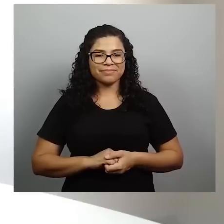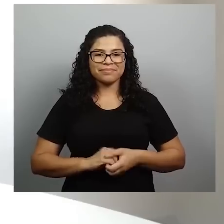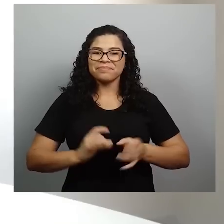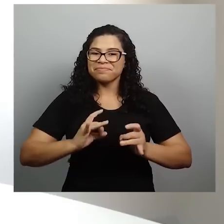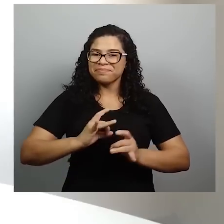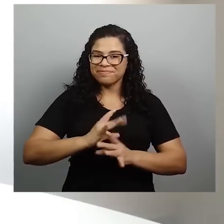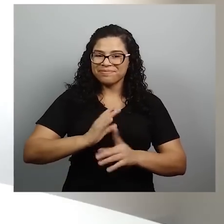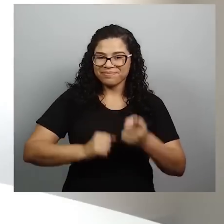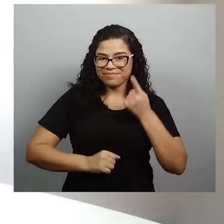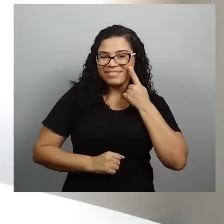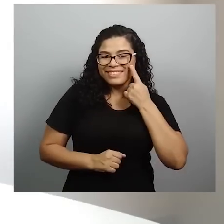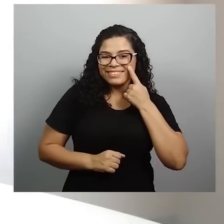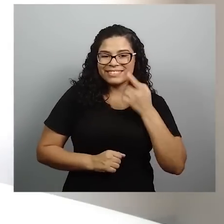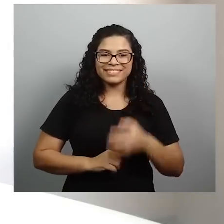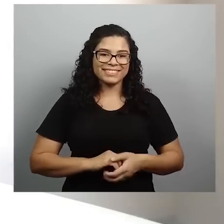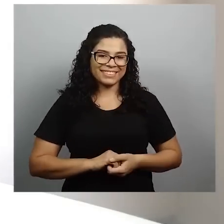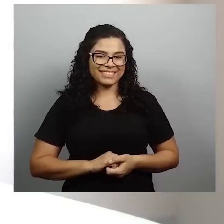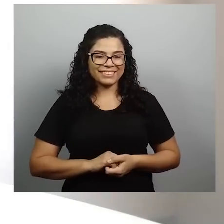Vê?